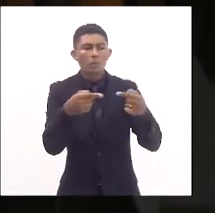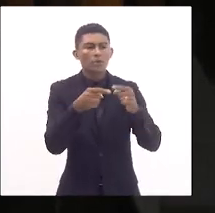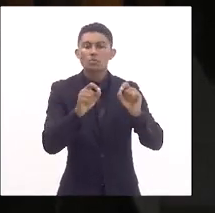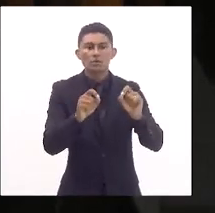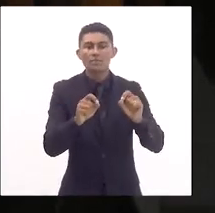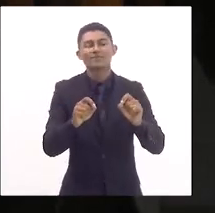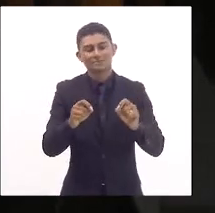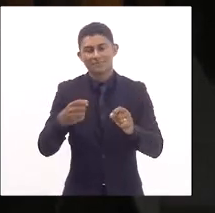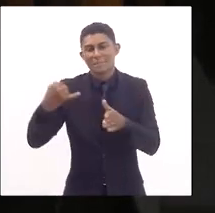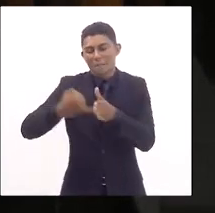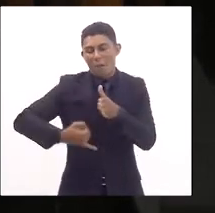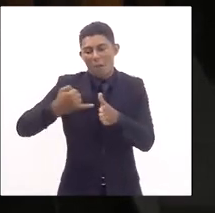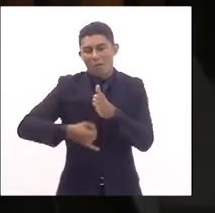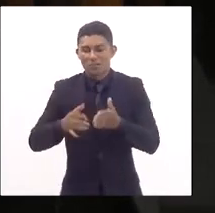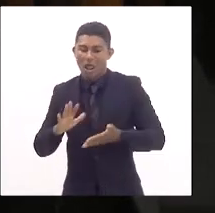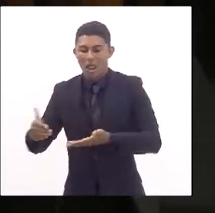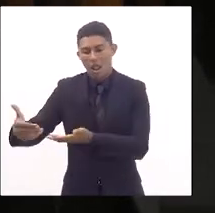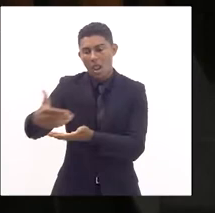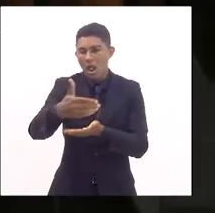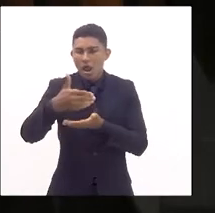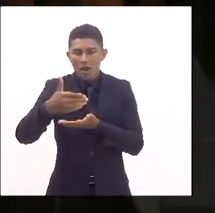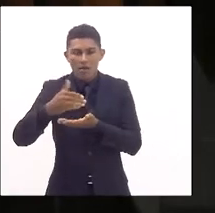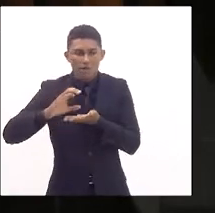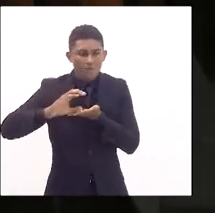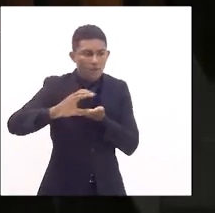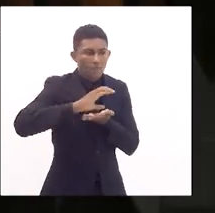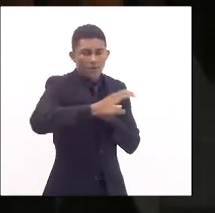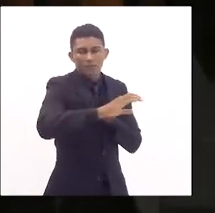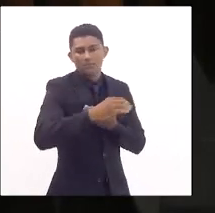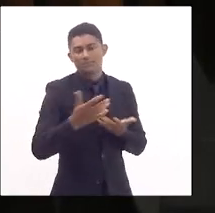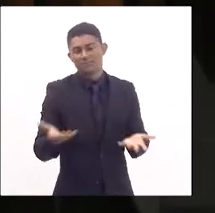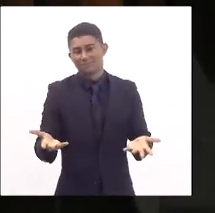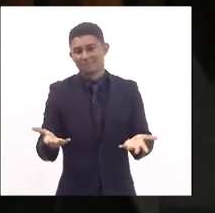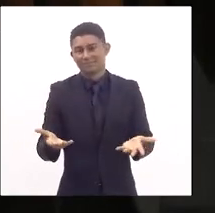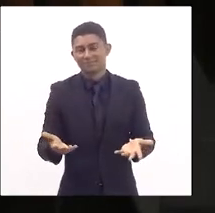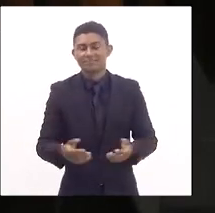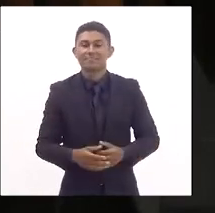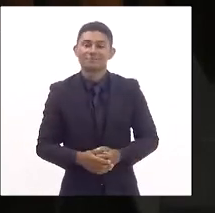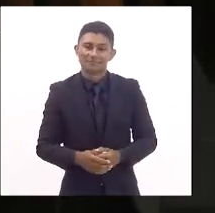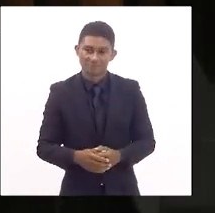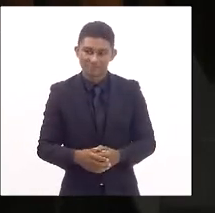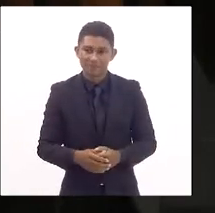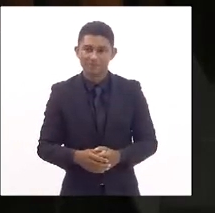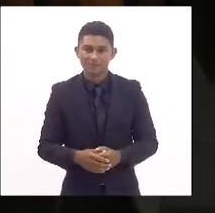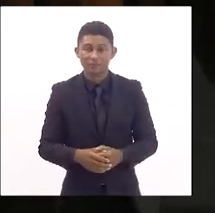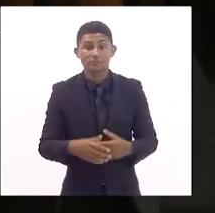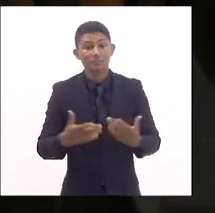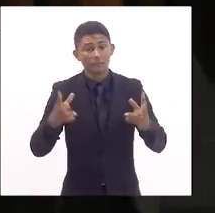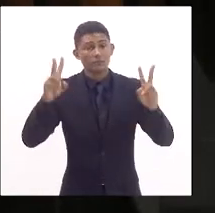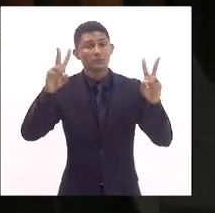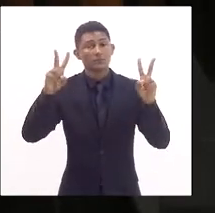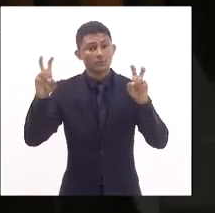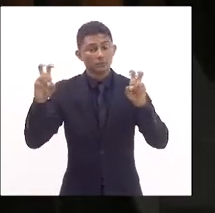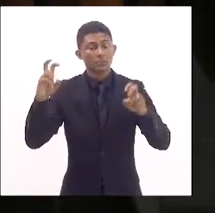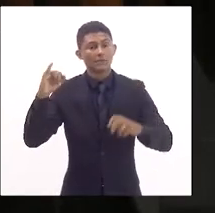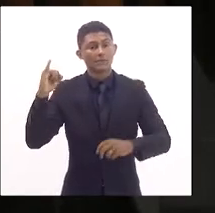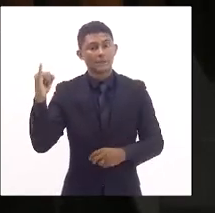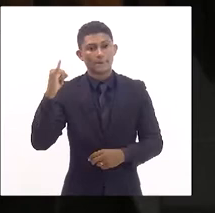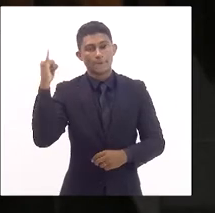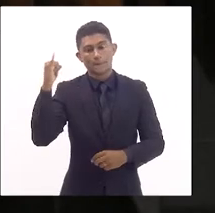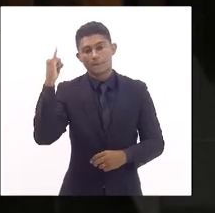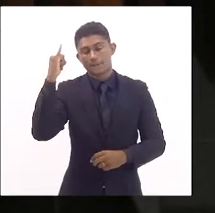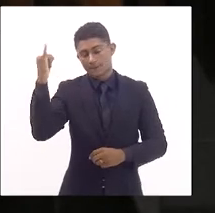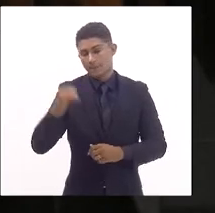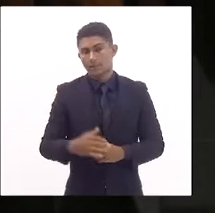a senhora Presidente esse passou a ser é um tema relevante